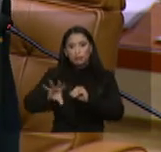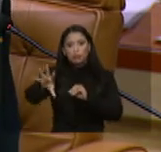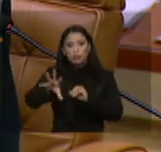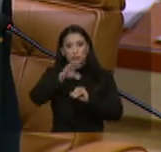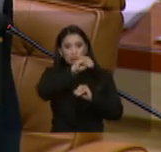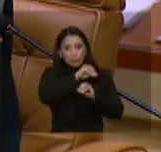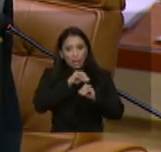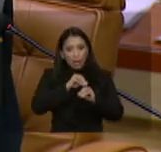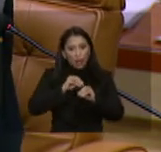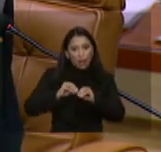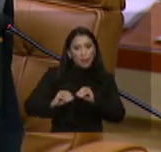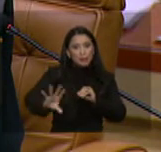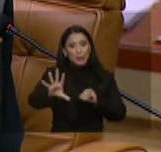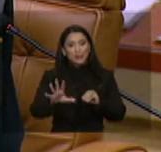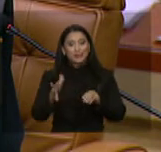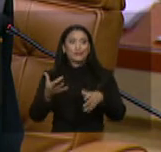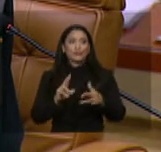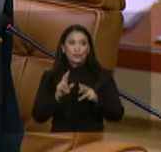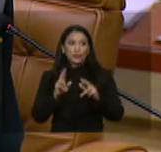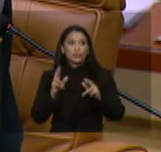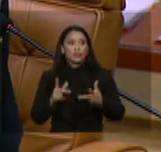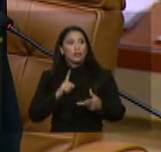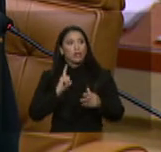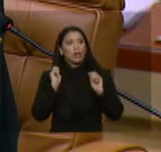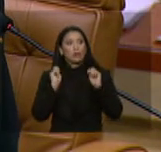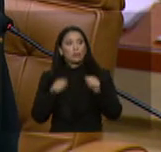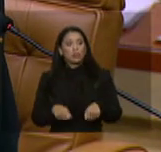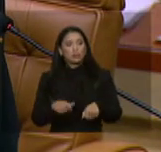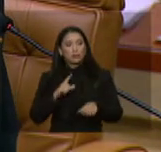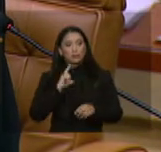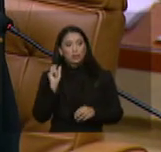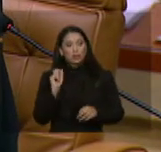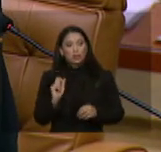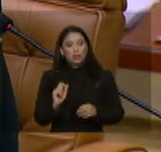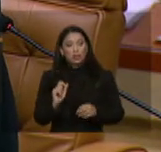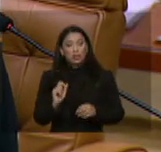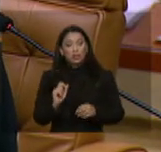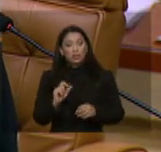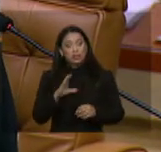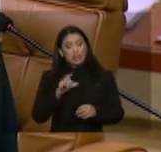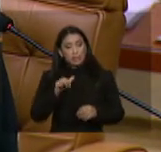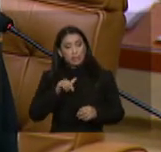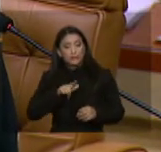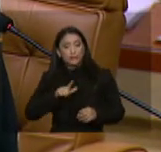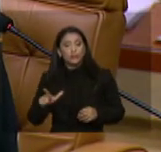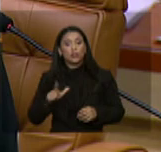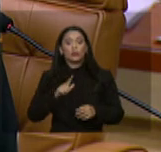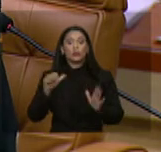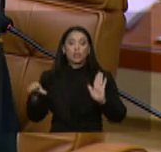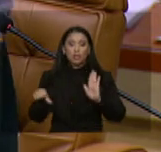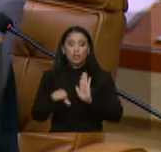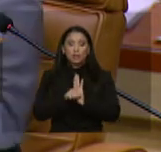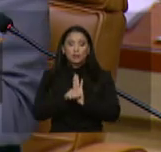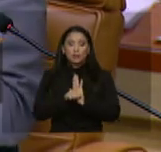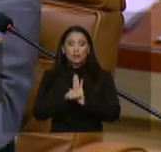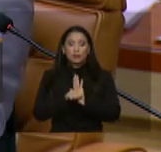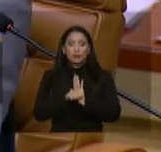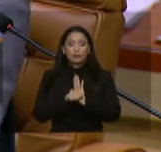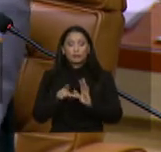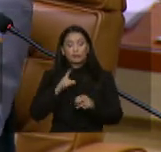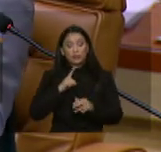a meu ver a possibilidade de serem imputáveis civil e criminalmente a necessidade